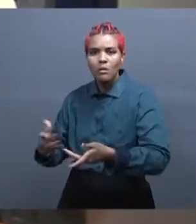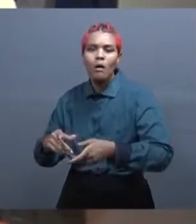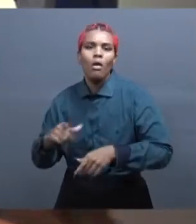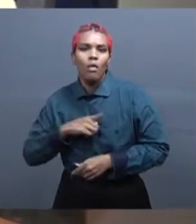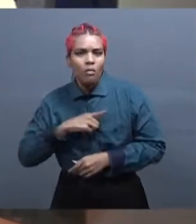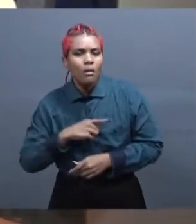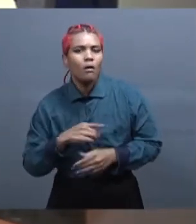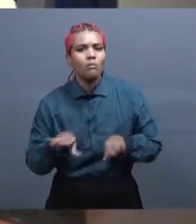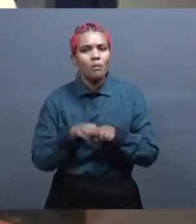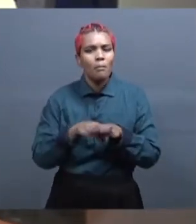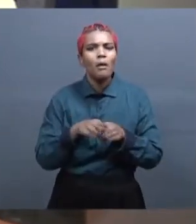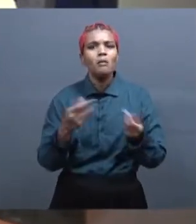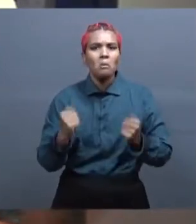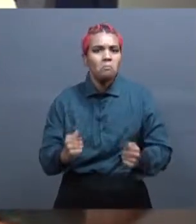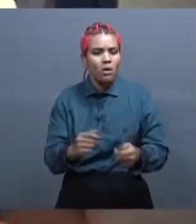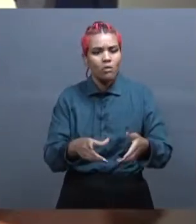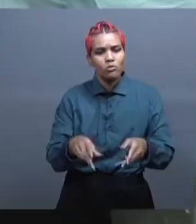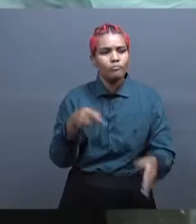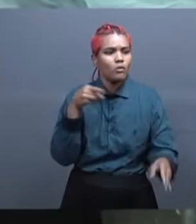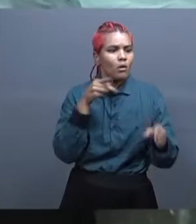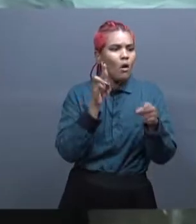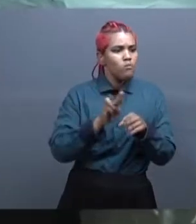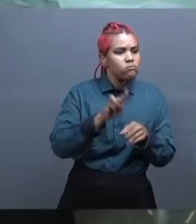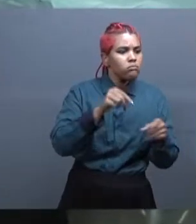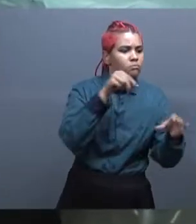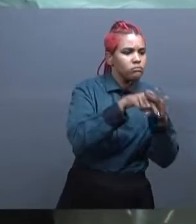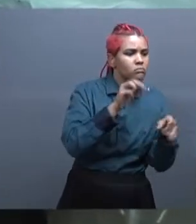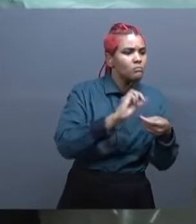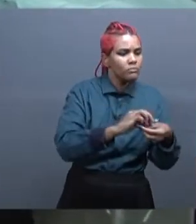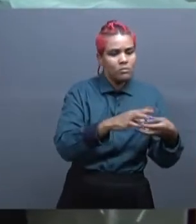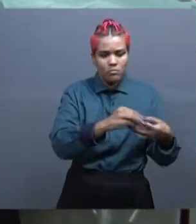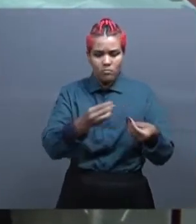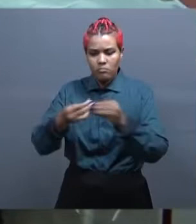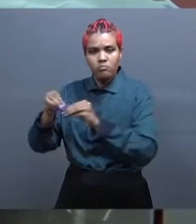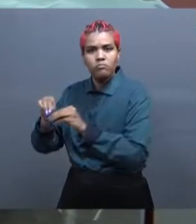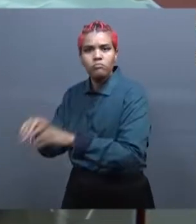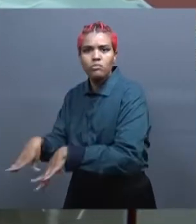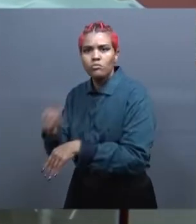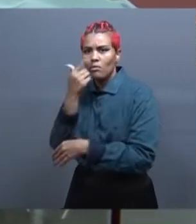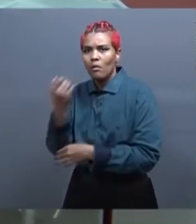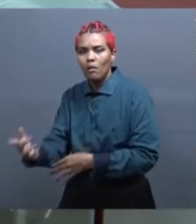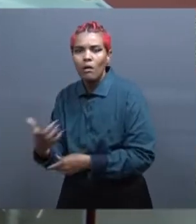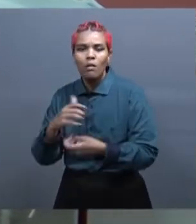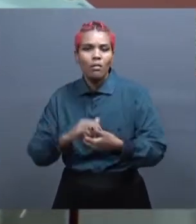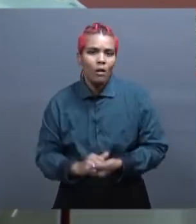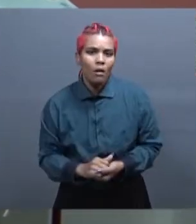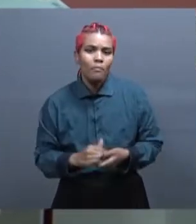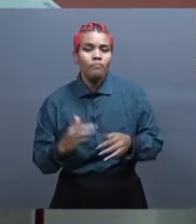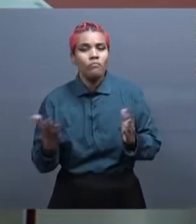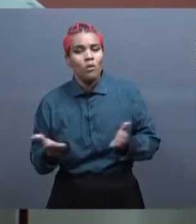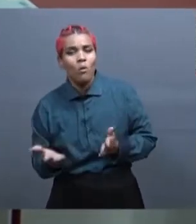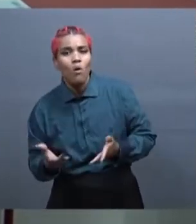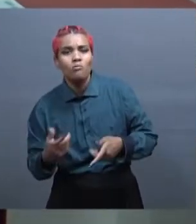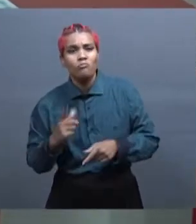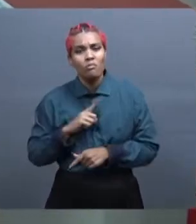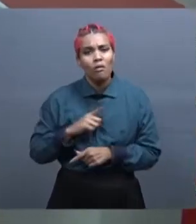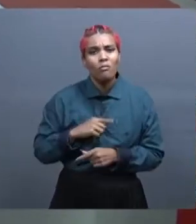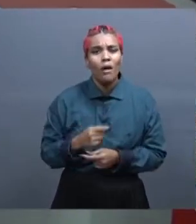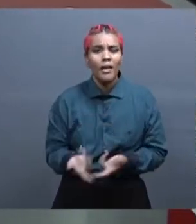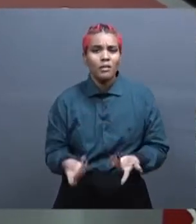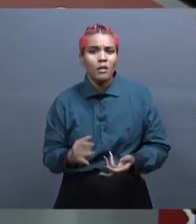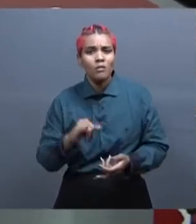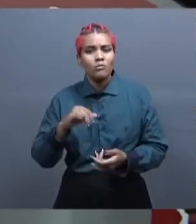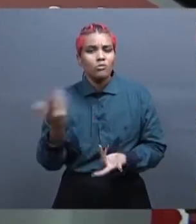ainda prefere usar materiais são esterilizados é o agente trabalha com kits externas do pai jóias são especializadas